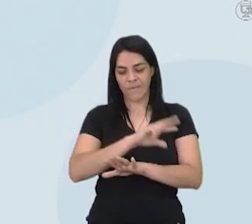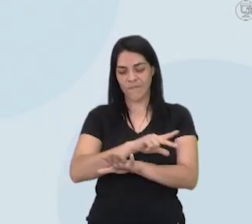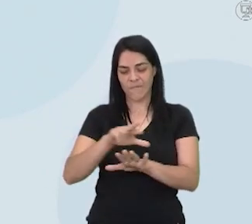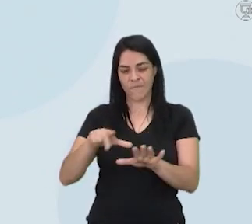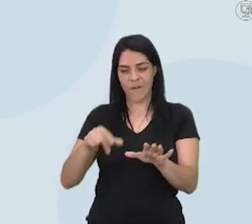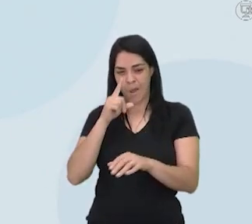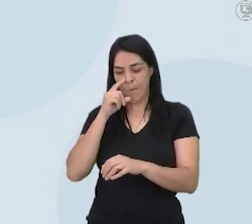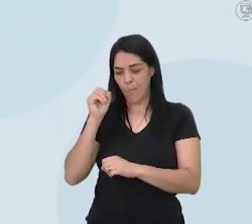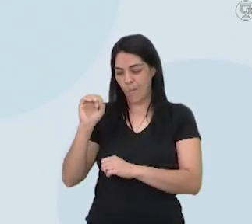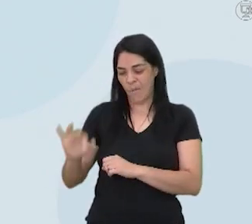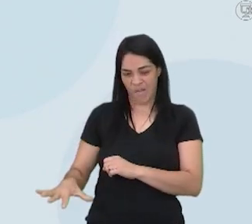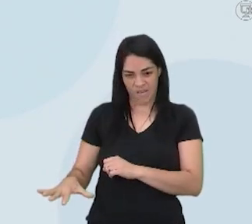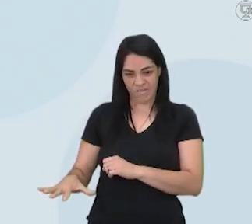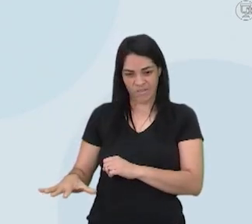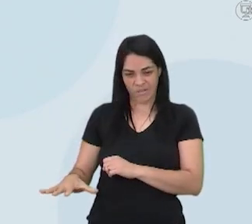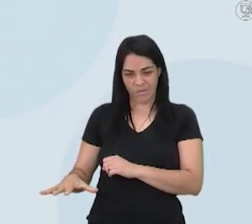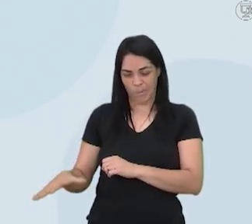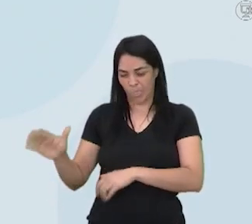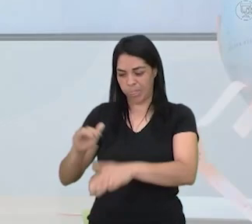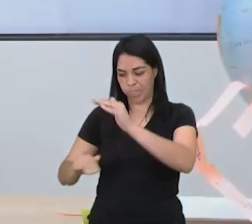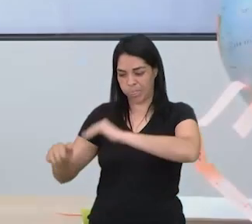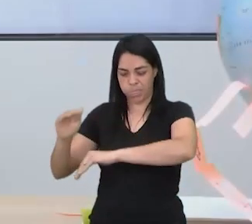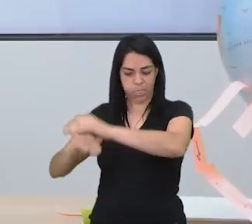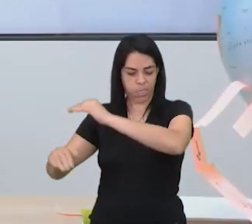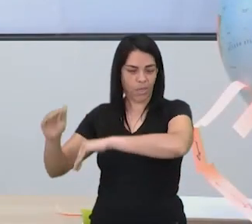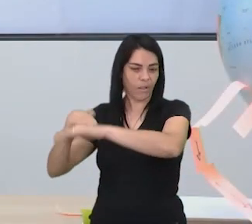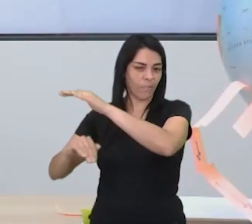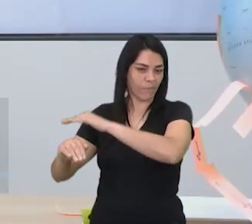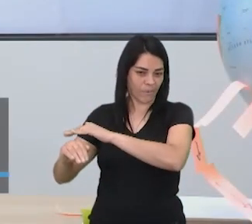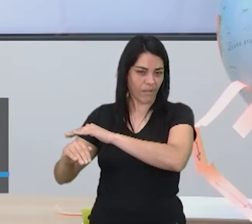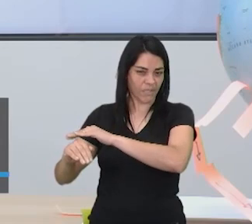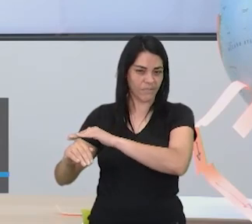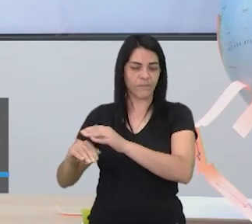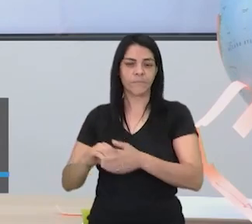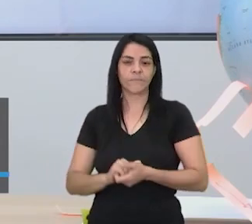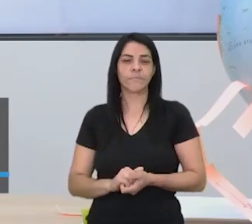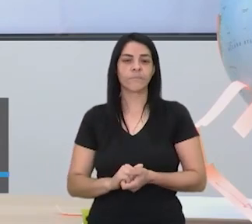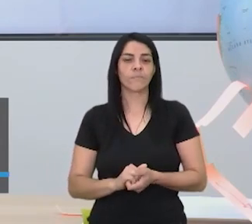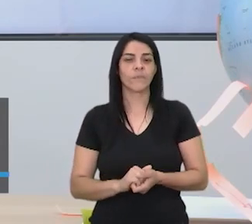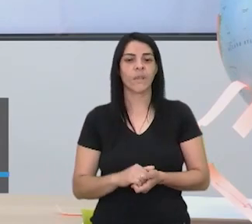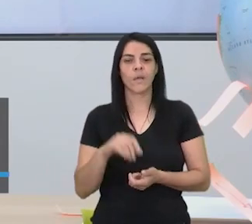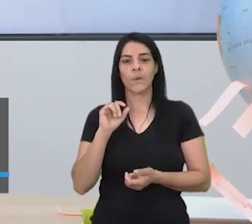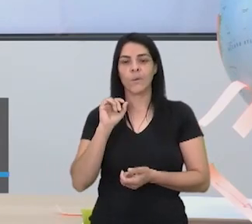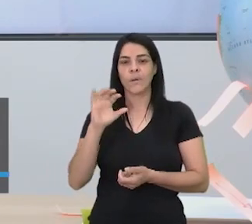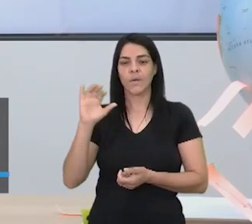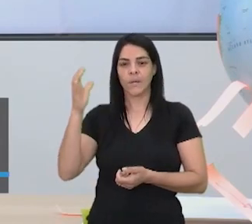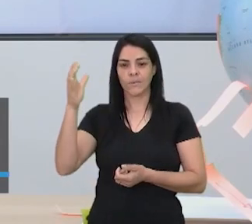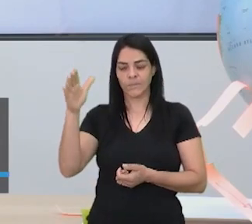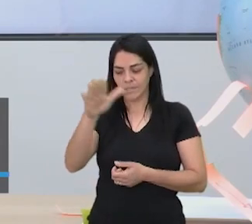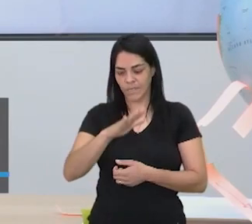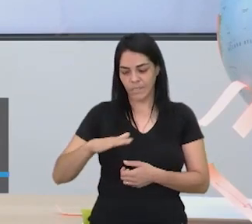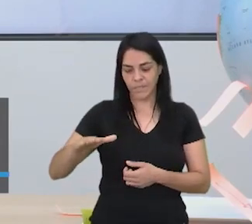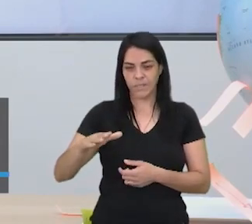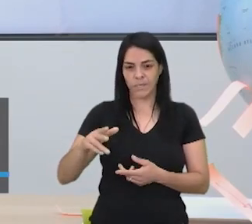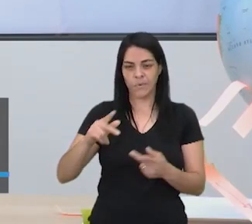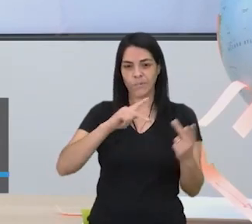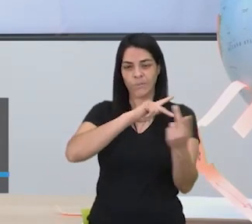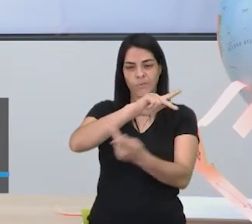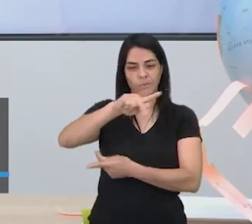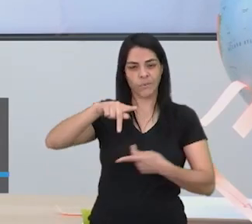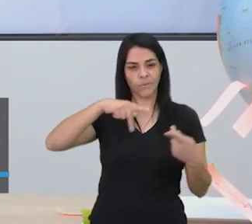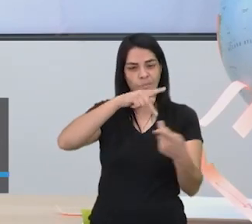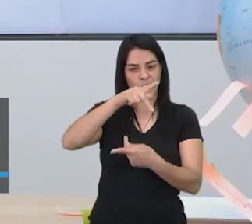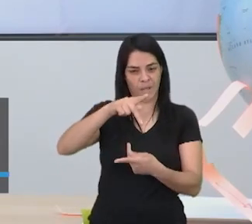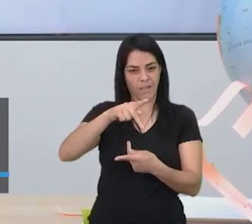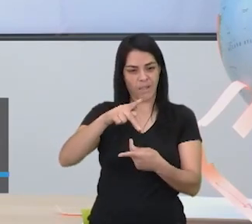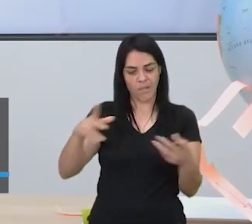ali e acumulado nessa região. Esse lixo, ele acaba acumulando acumulando em certas regiões do planeta, justamente